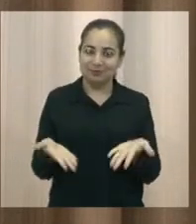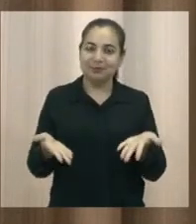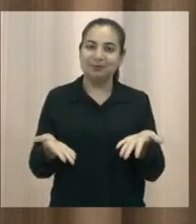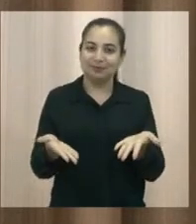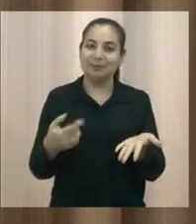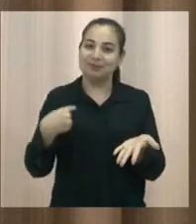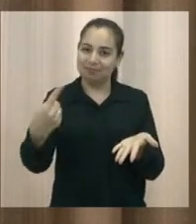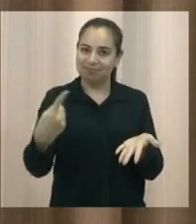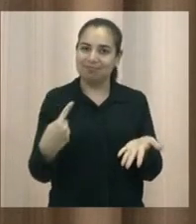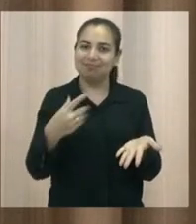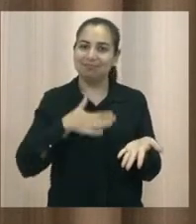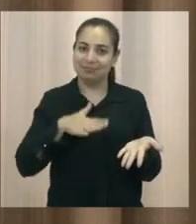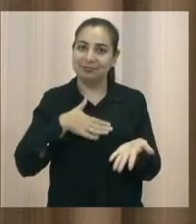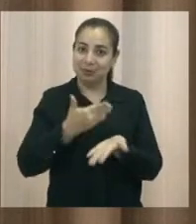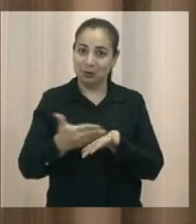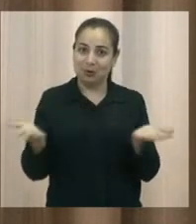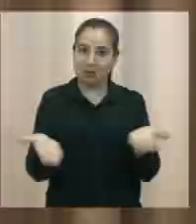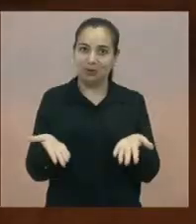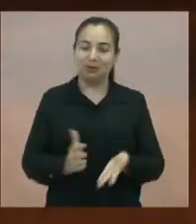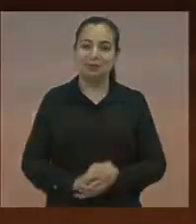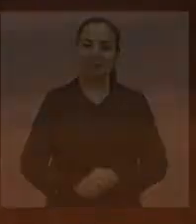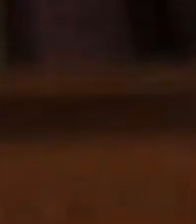daí porque a gente está começando.